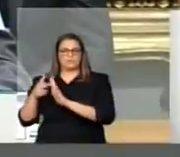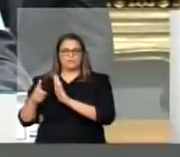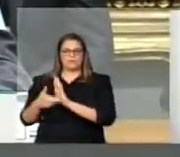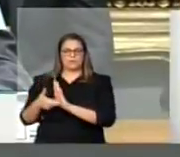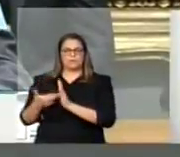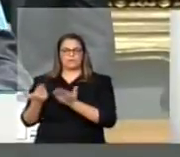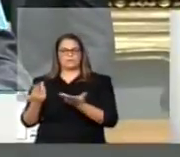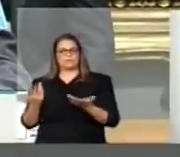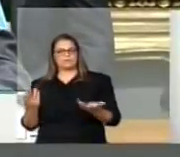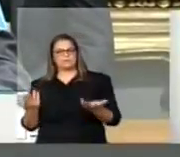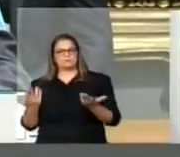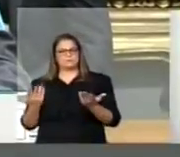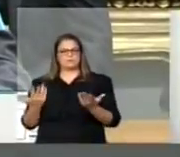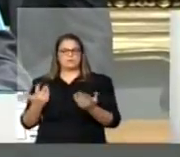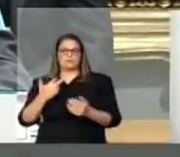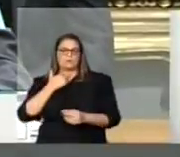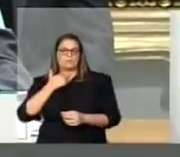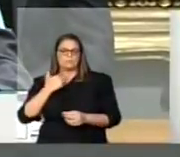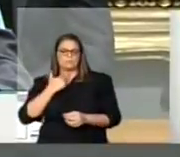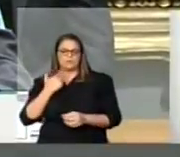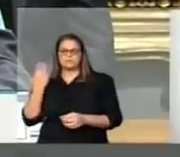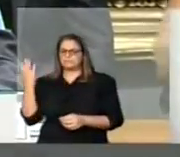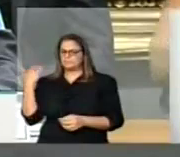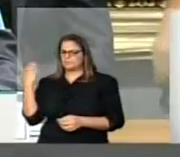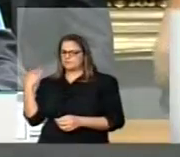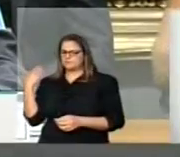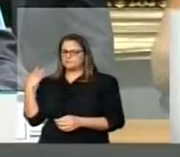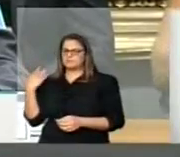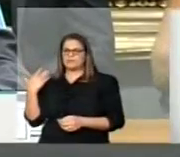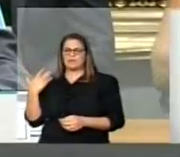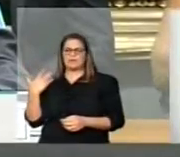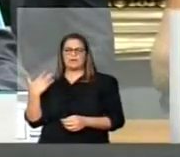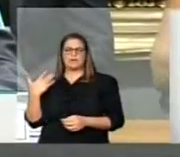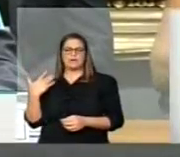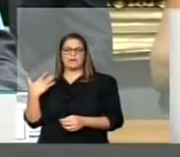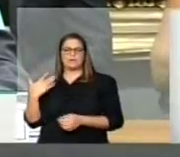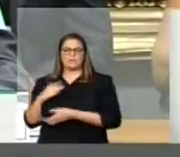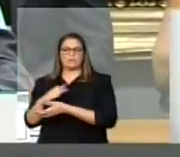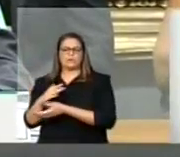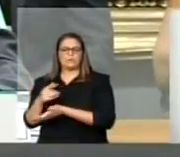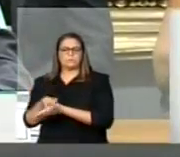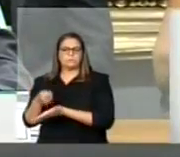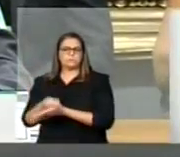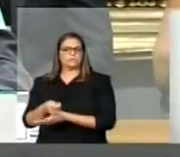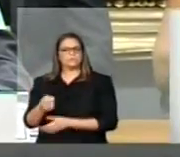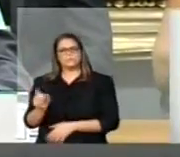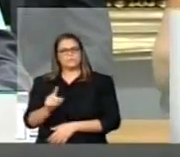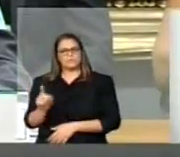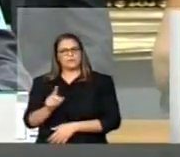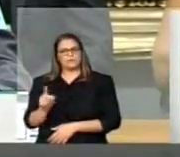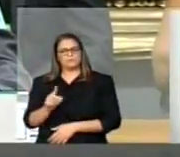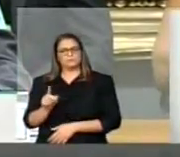ser aplicado de modo retroativo, a tese foi rejeitada e mantenho a convicção que firmei em meu